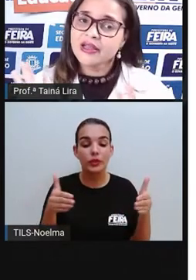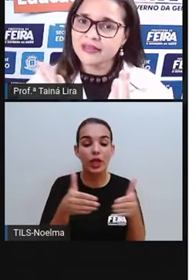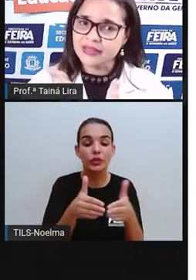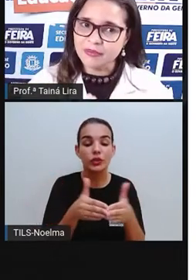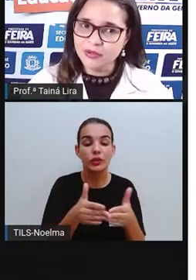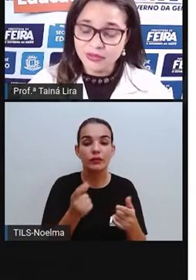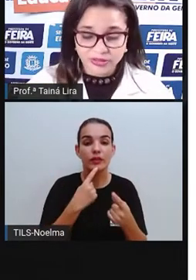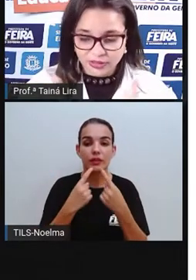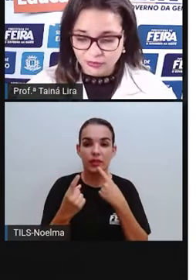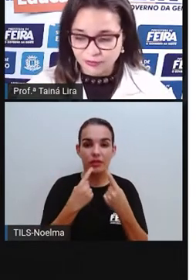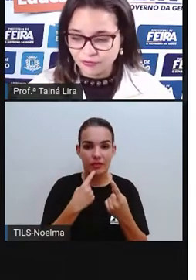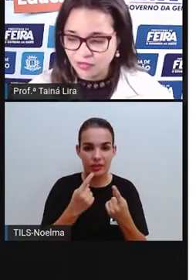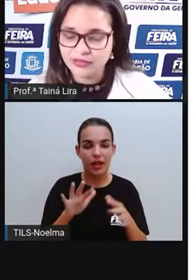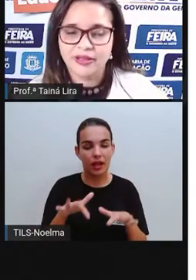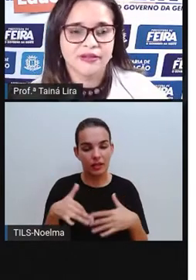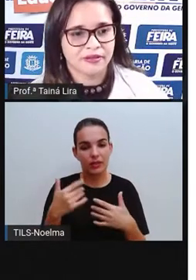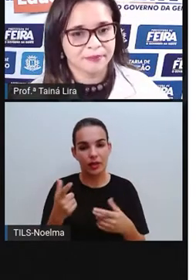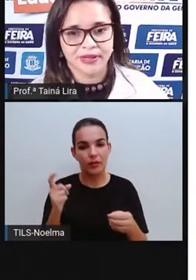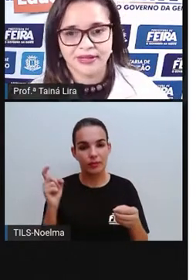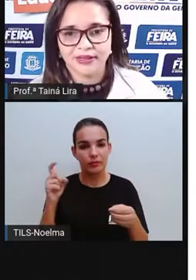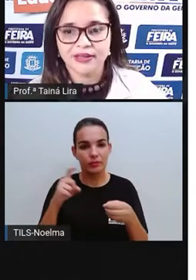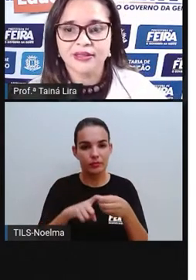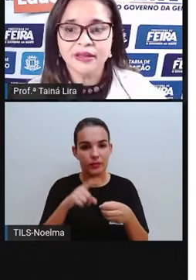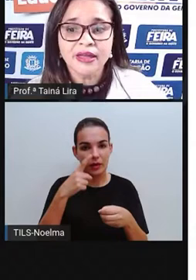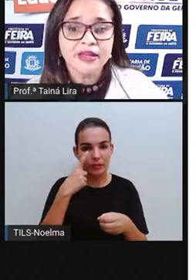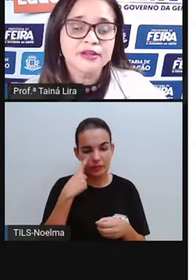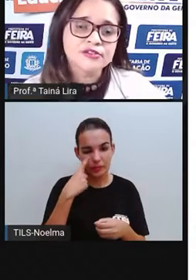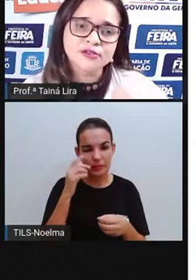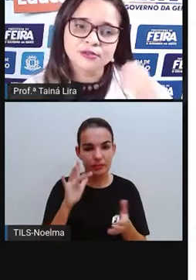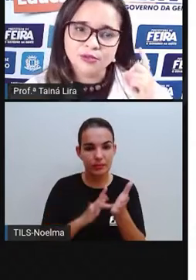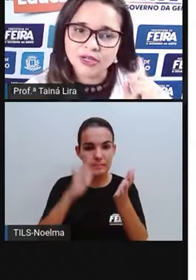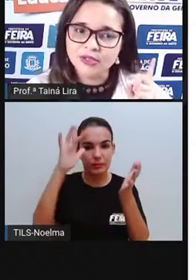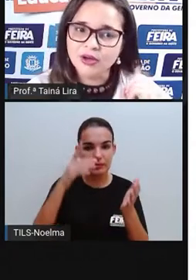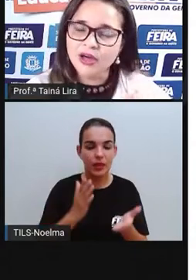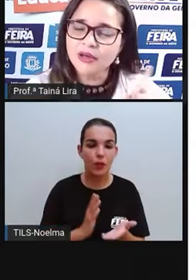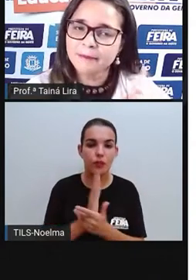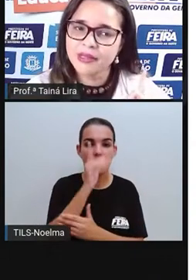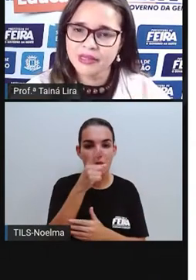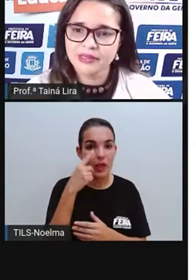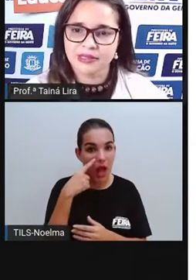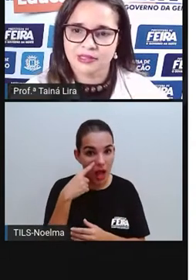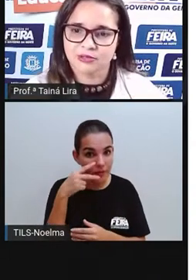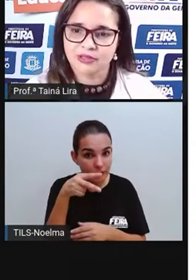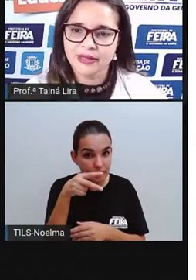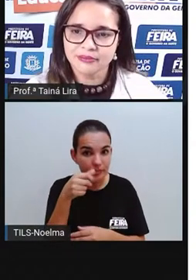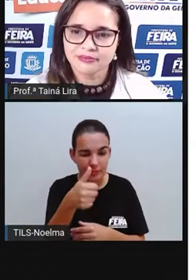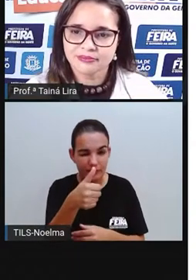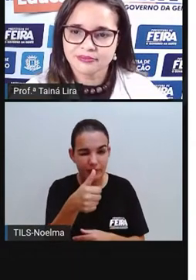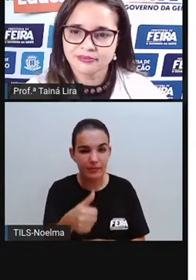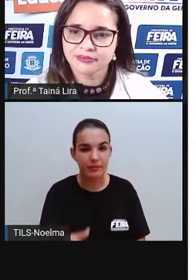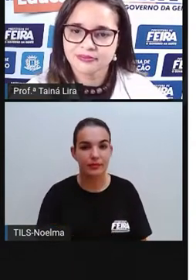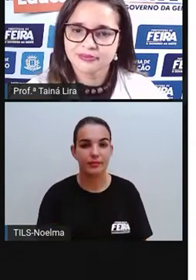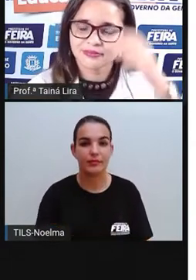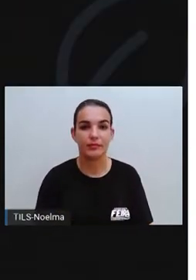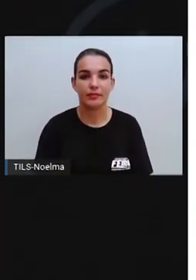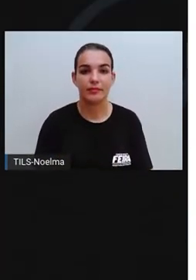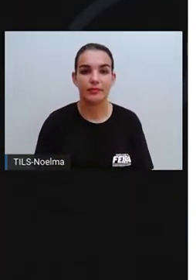entrevista? Tá bom? Então, vou dar play aqui. E o segundo ano, ó, bem atento, tá?